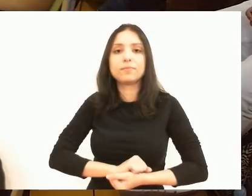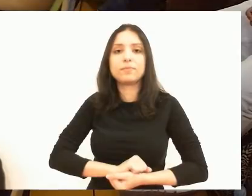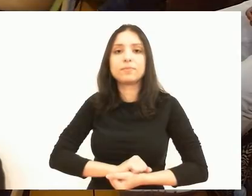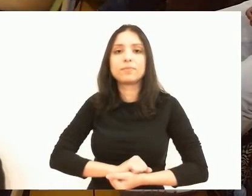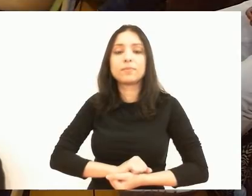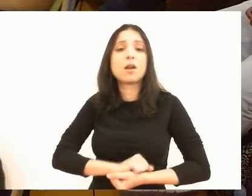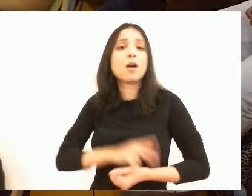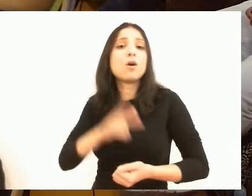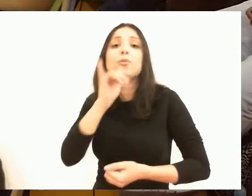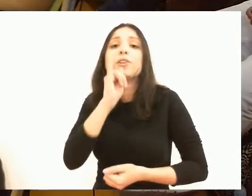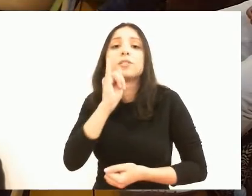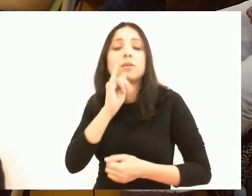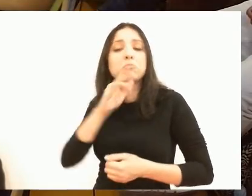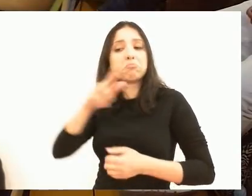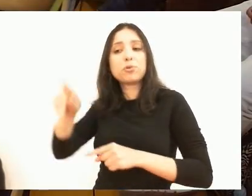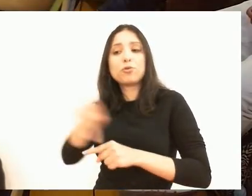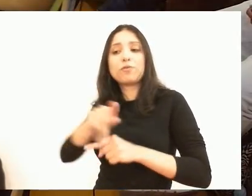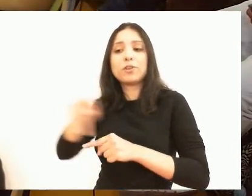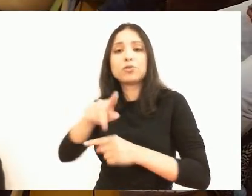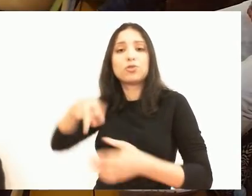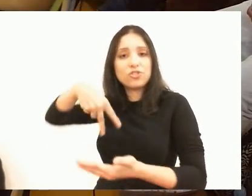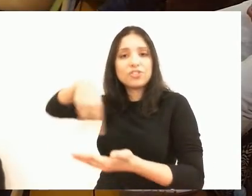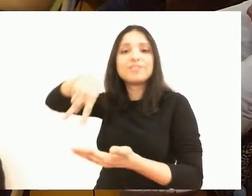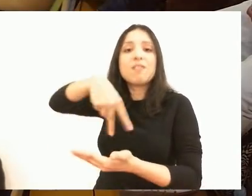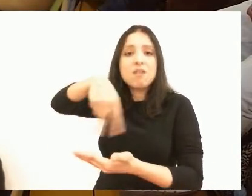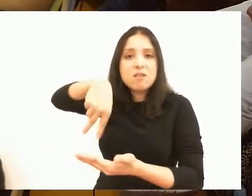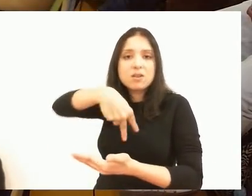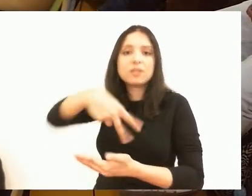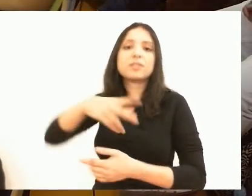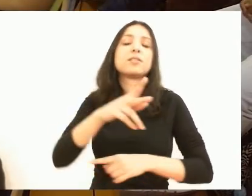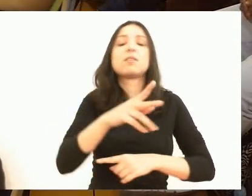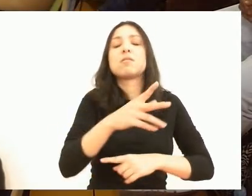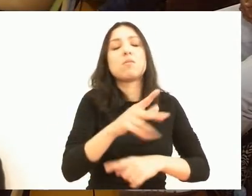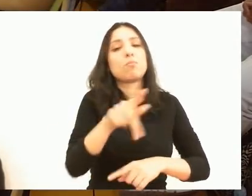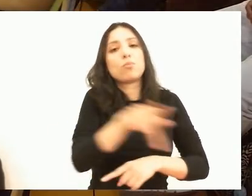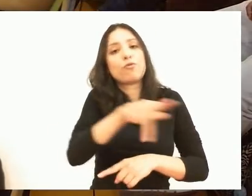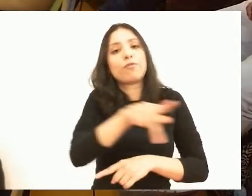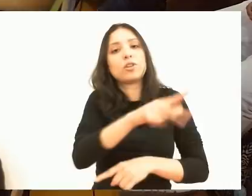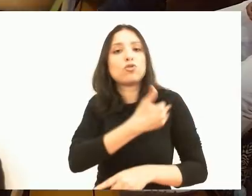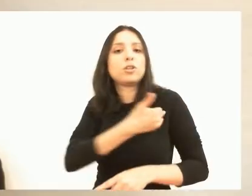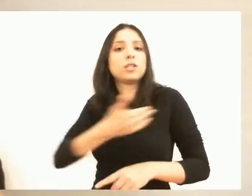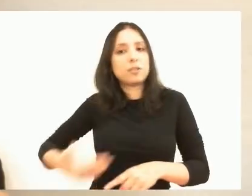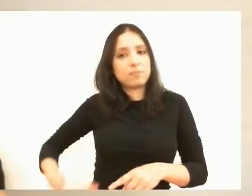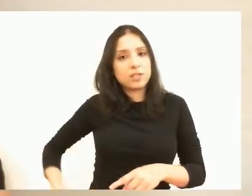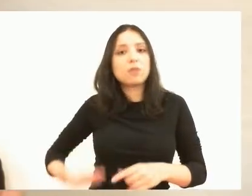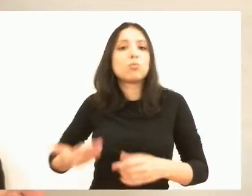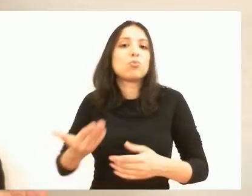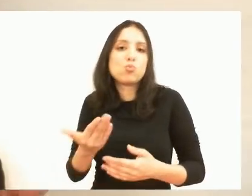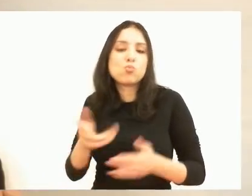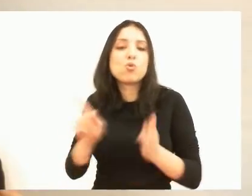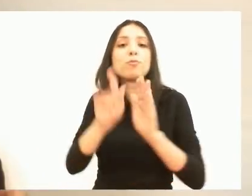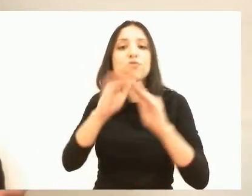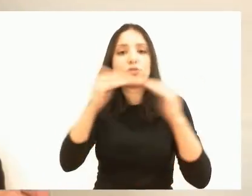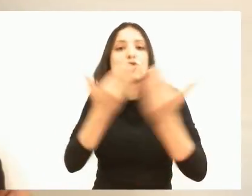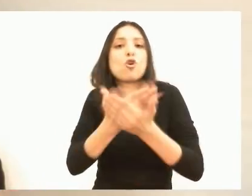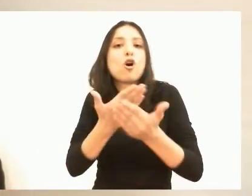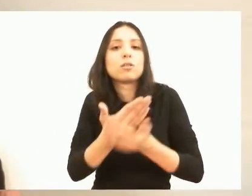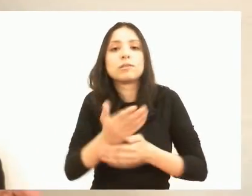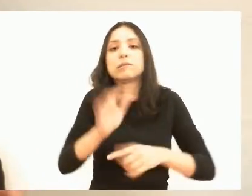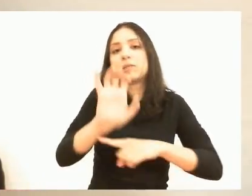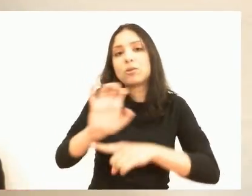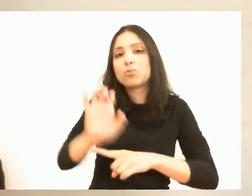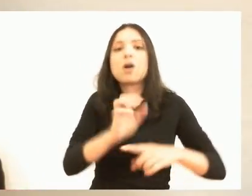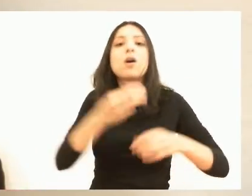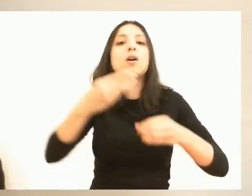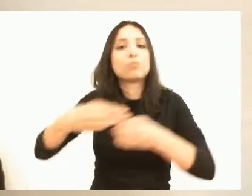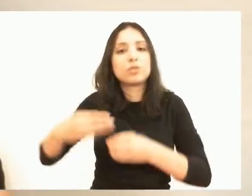professores de dança para crianças professores da rede pública enfim também tem cursos que ofereço de para